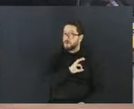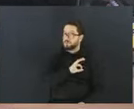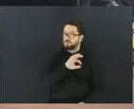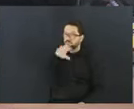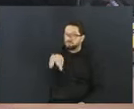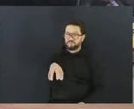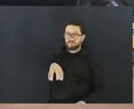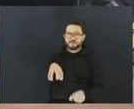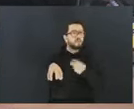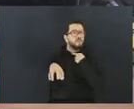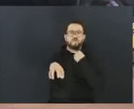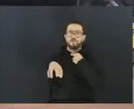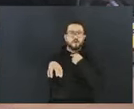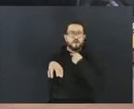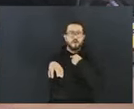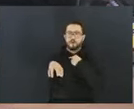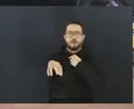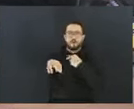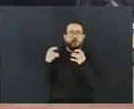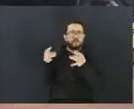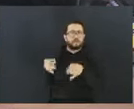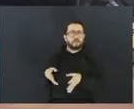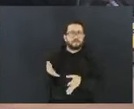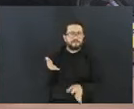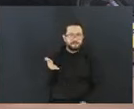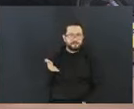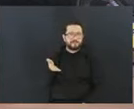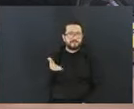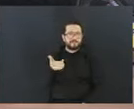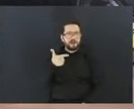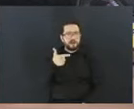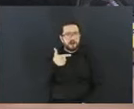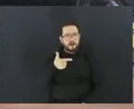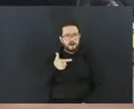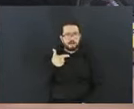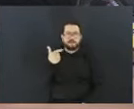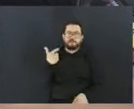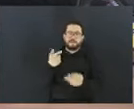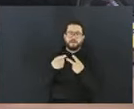né, rádio, armamento, telefone,